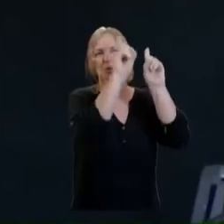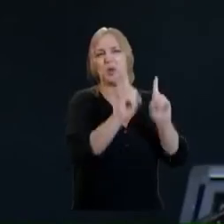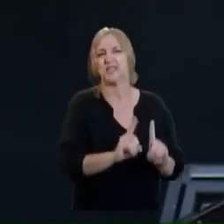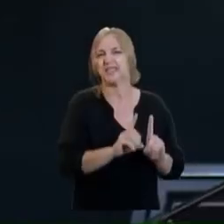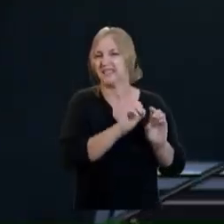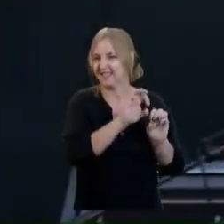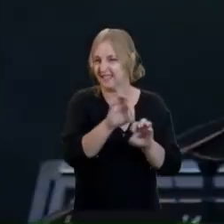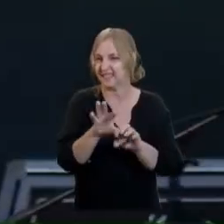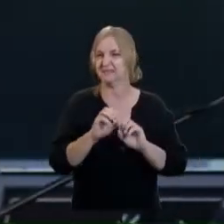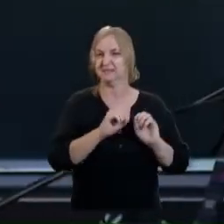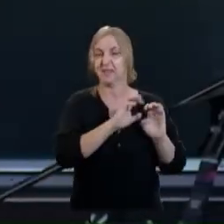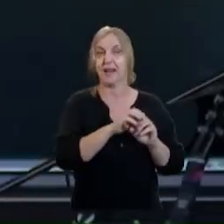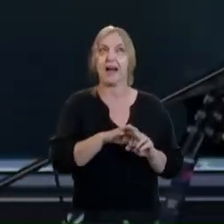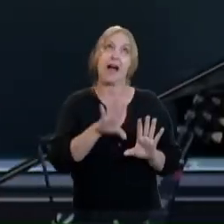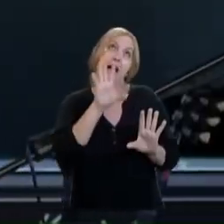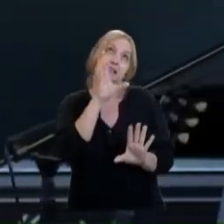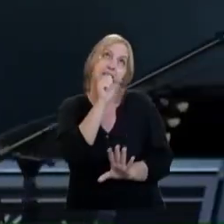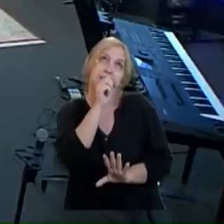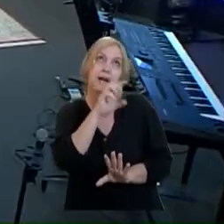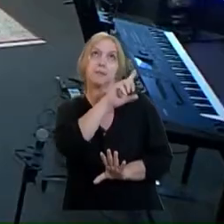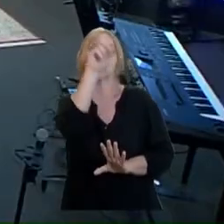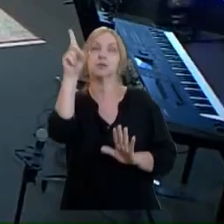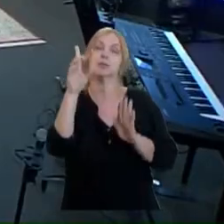Ao dia de Deus é o sábado.